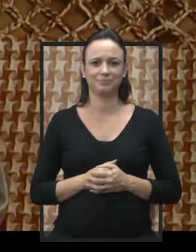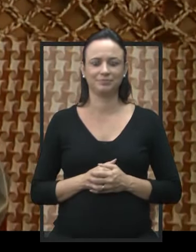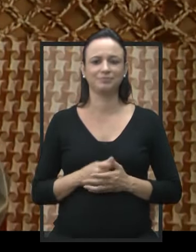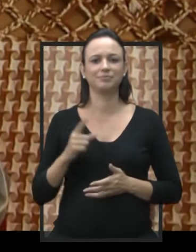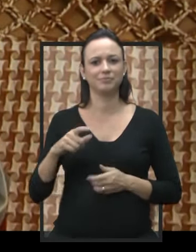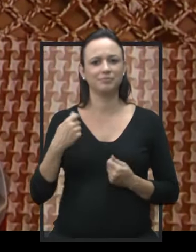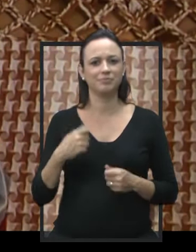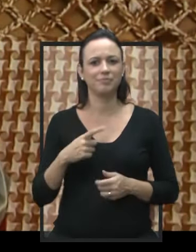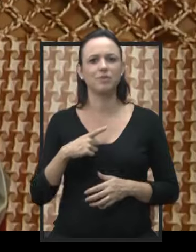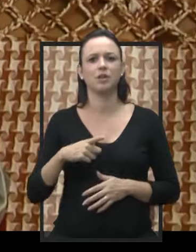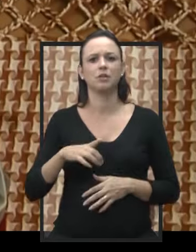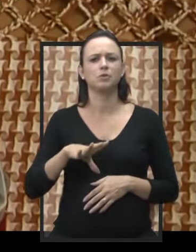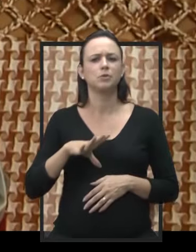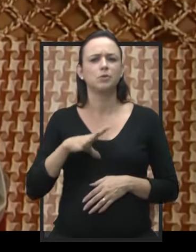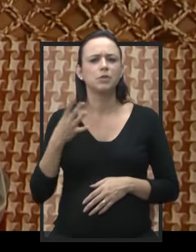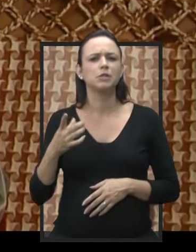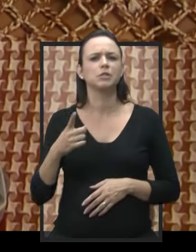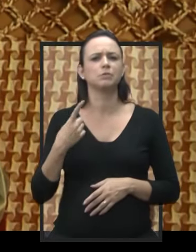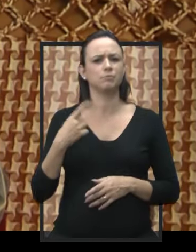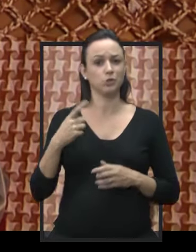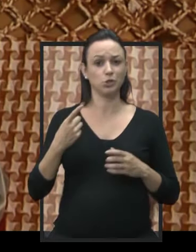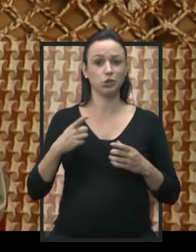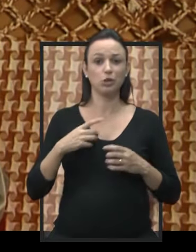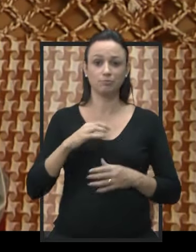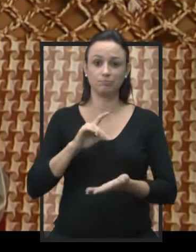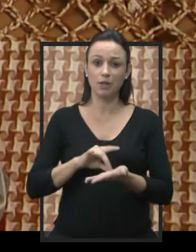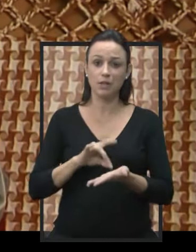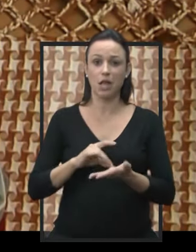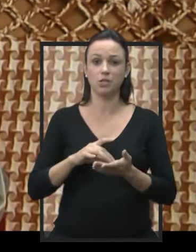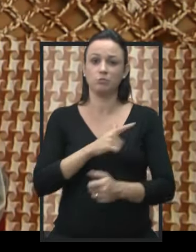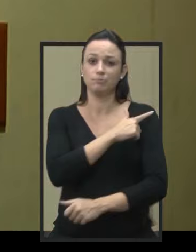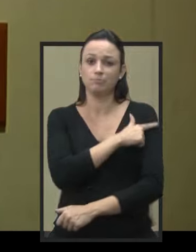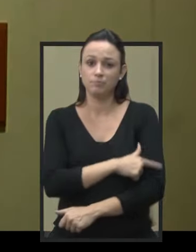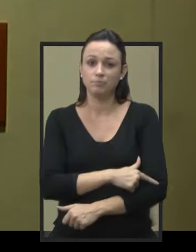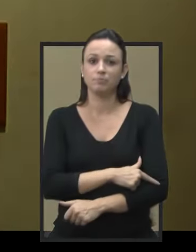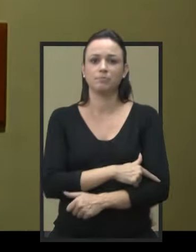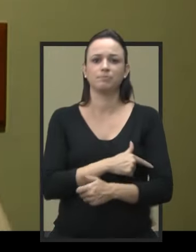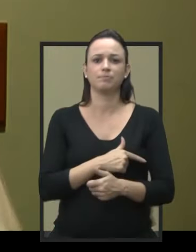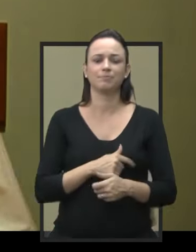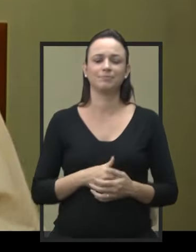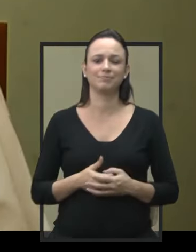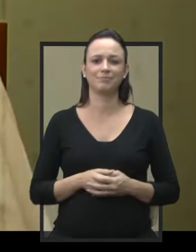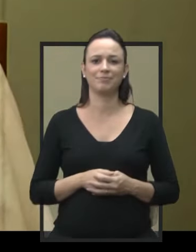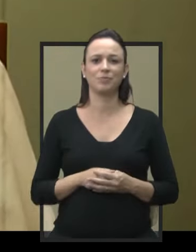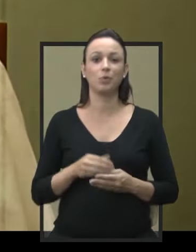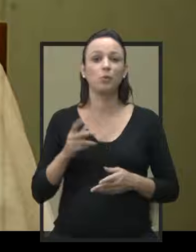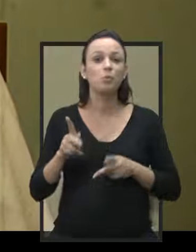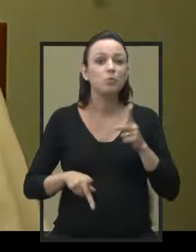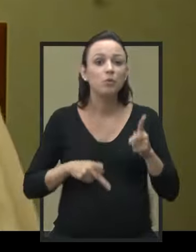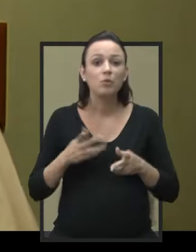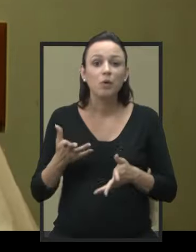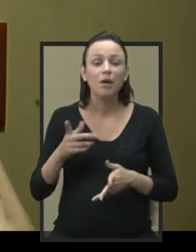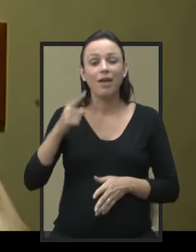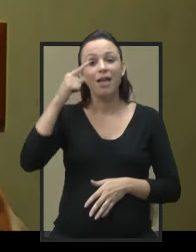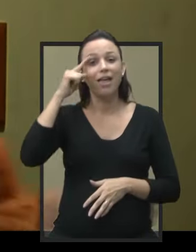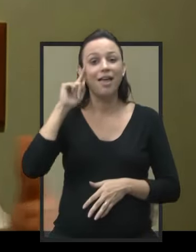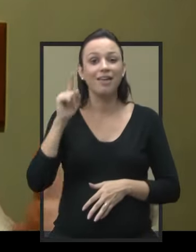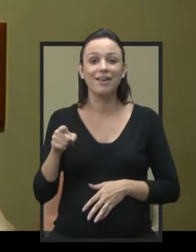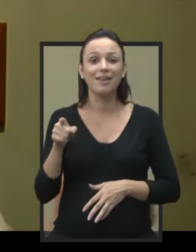tem que ter honradez, honestidade e princípios. O povão,